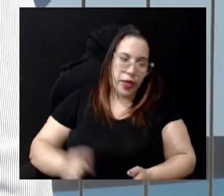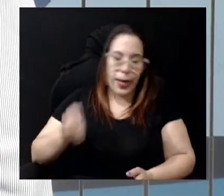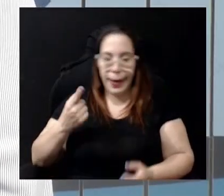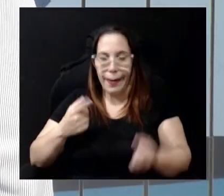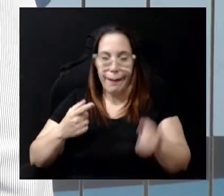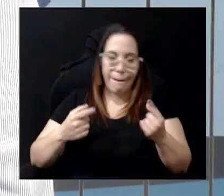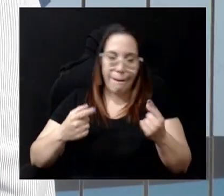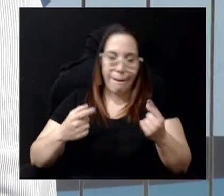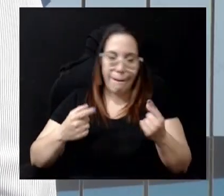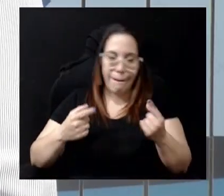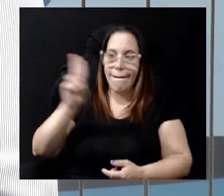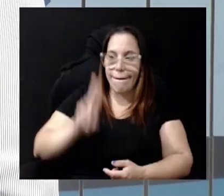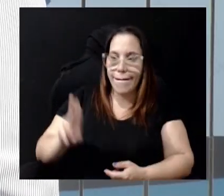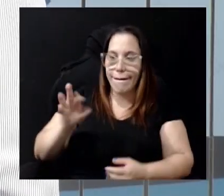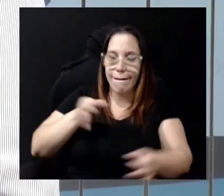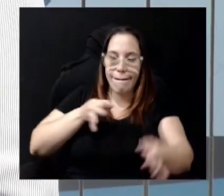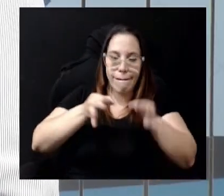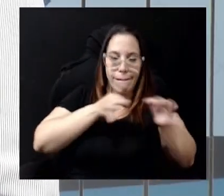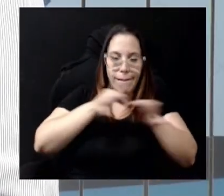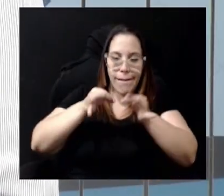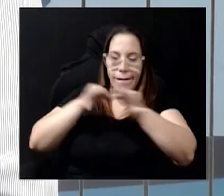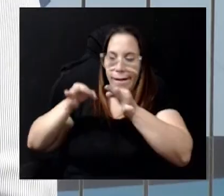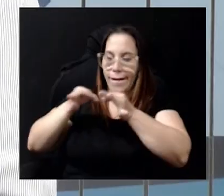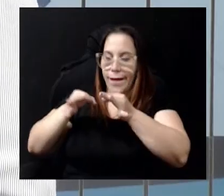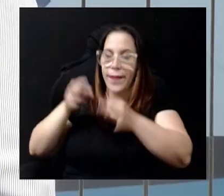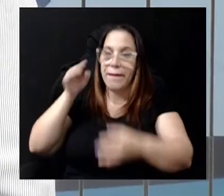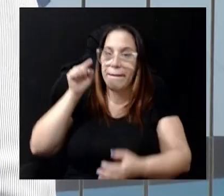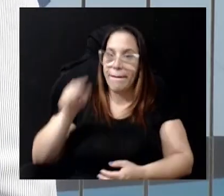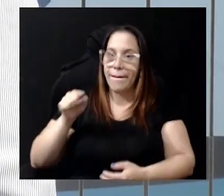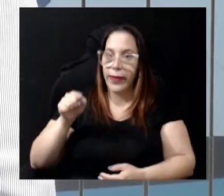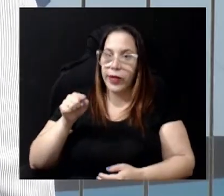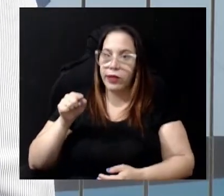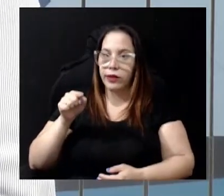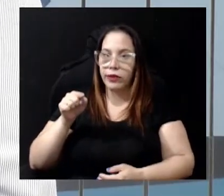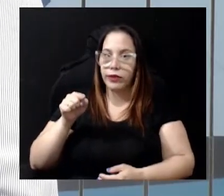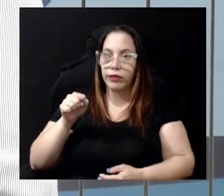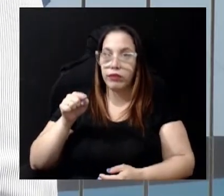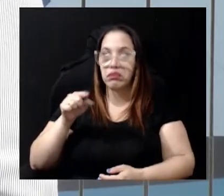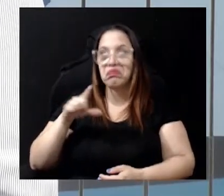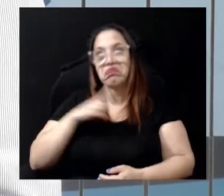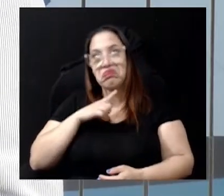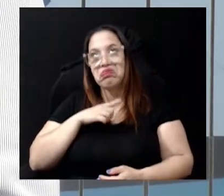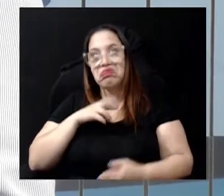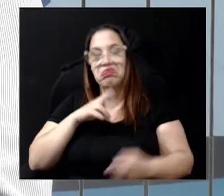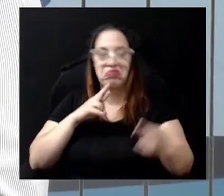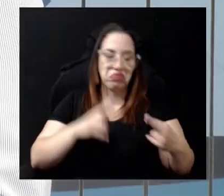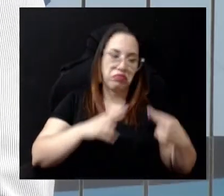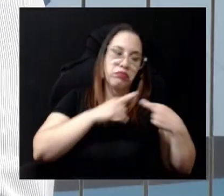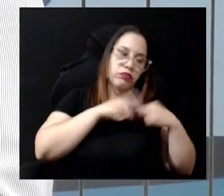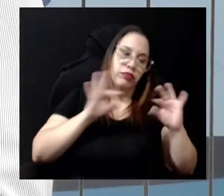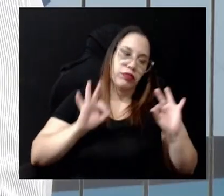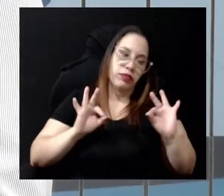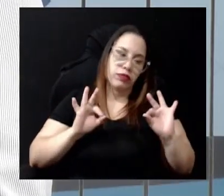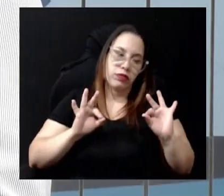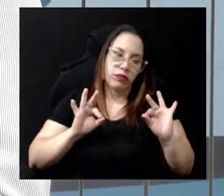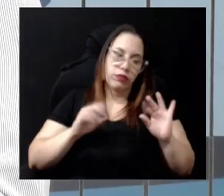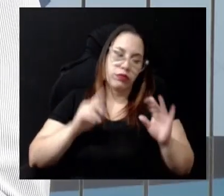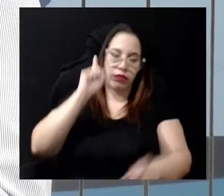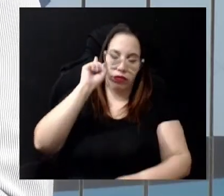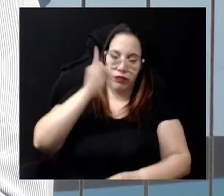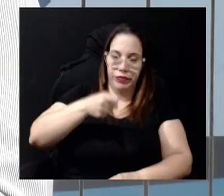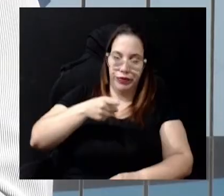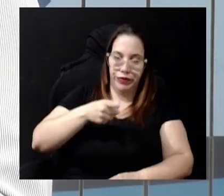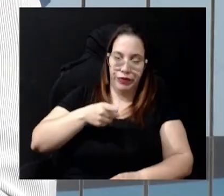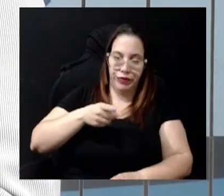áreas técnicas onde ali deveria haver um respeito à tomada de decisão a partir de padrões técnicos